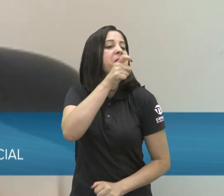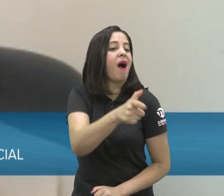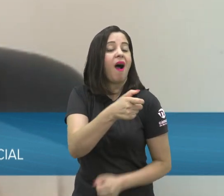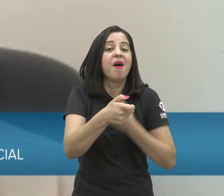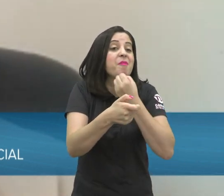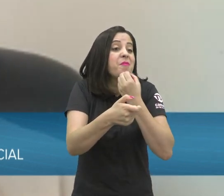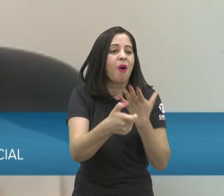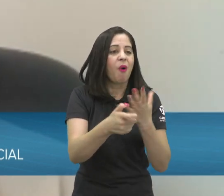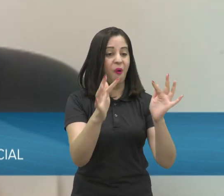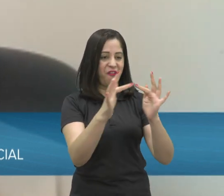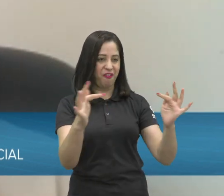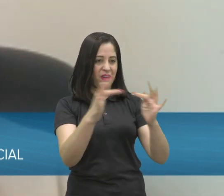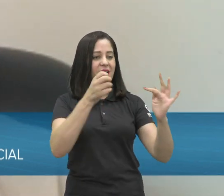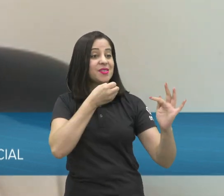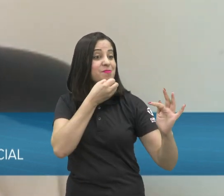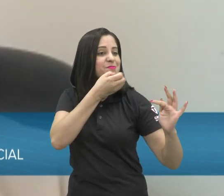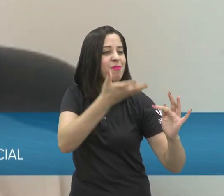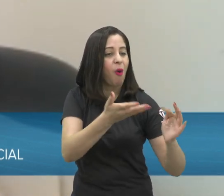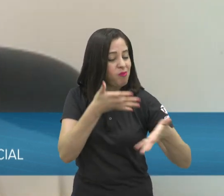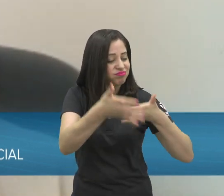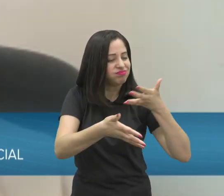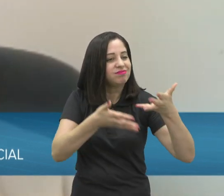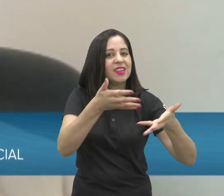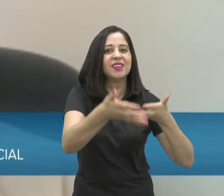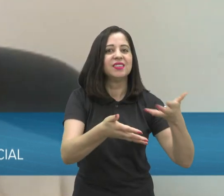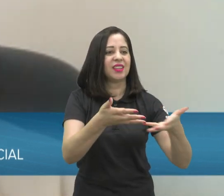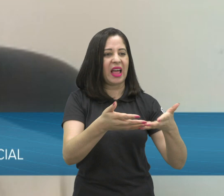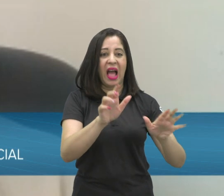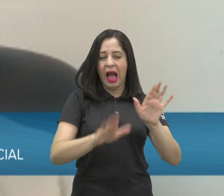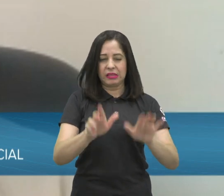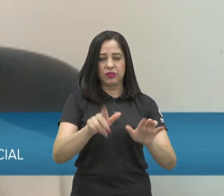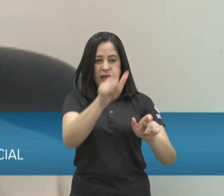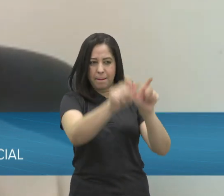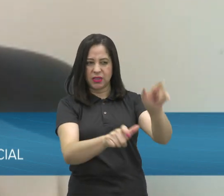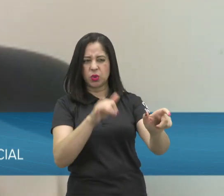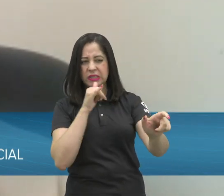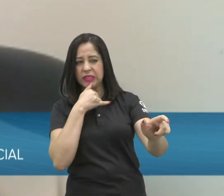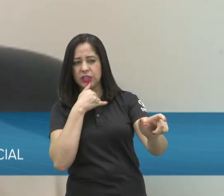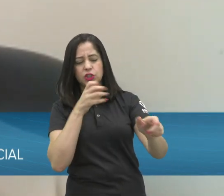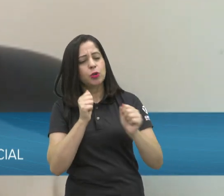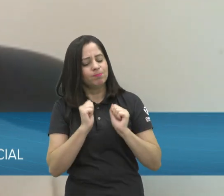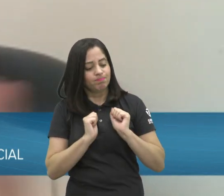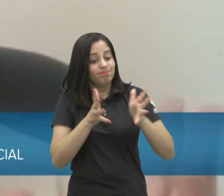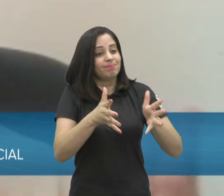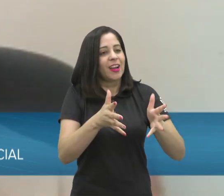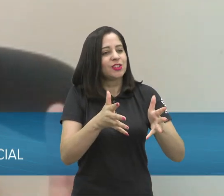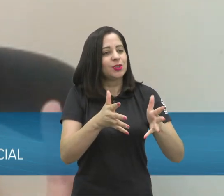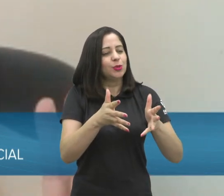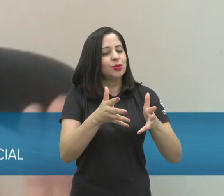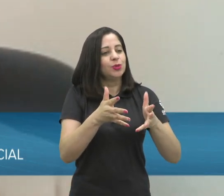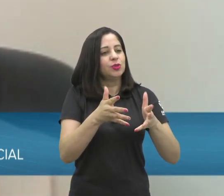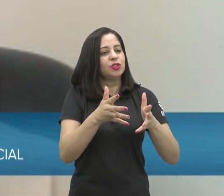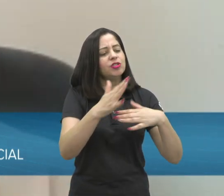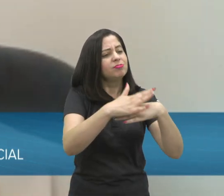pessoa que eu estou vendo nitidamente que está cansado, que nitidamente está chateada com alguma situação, a solidariedade, para mim, ela